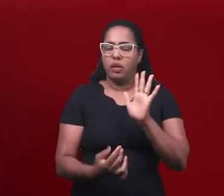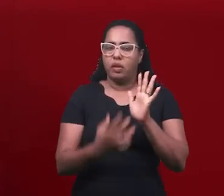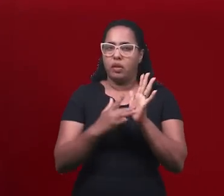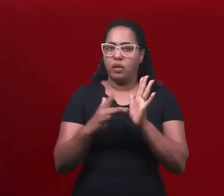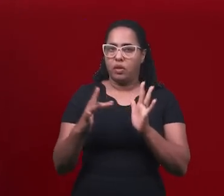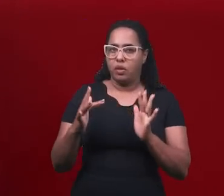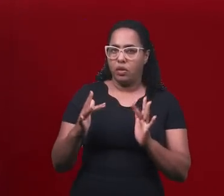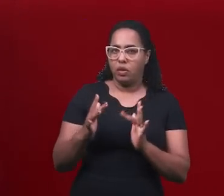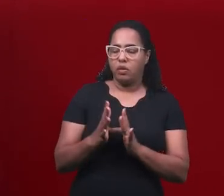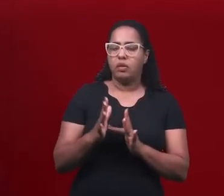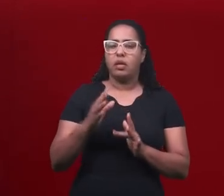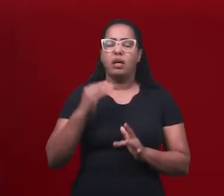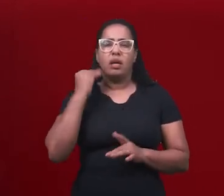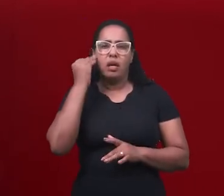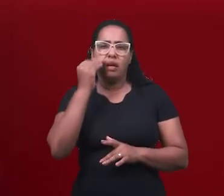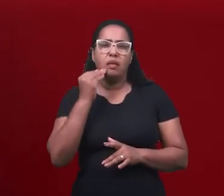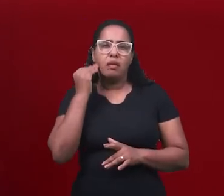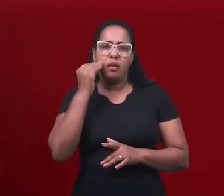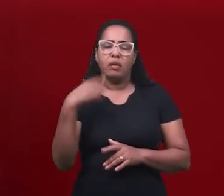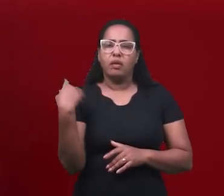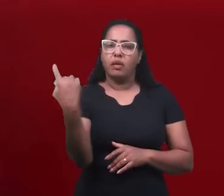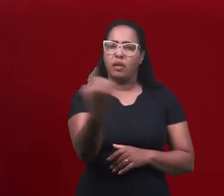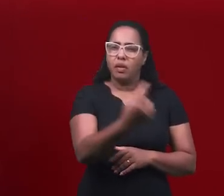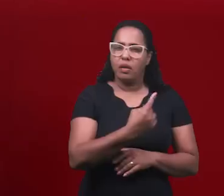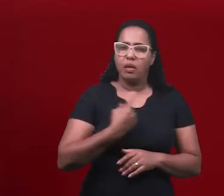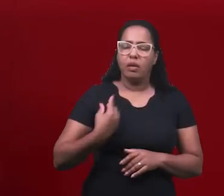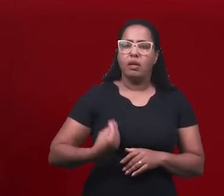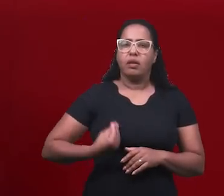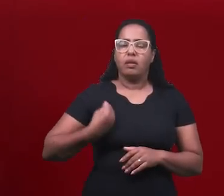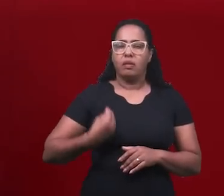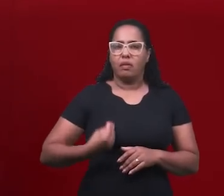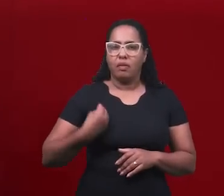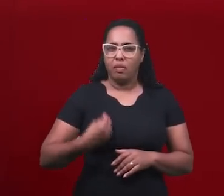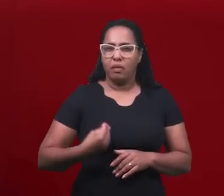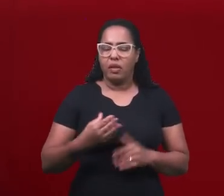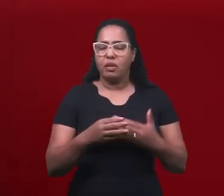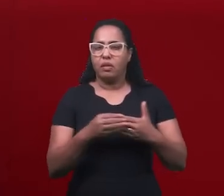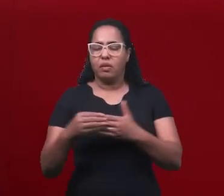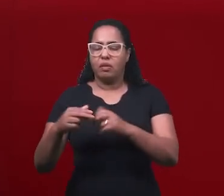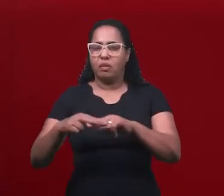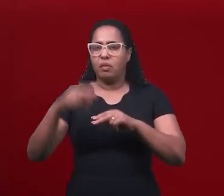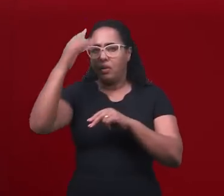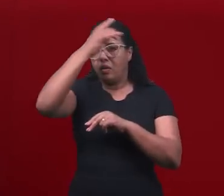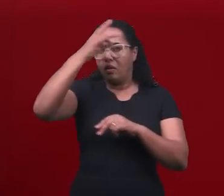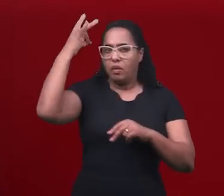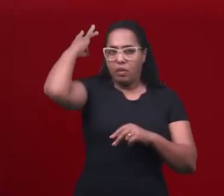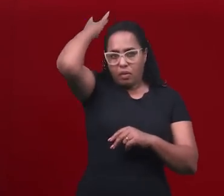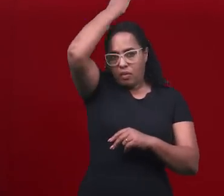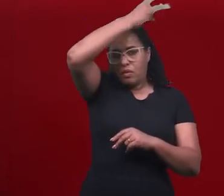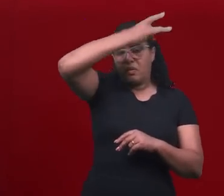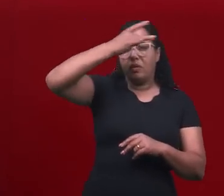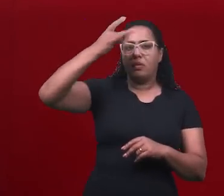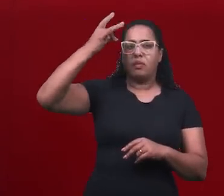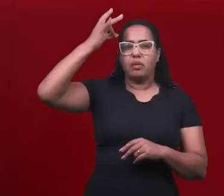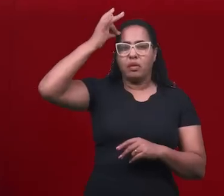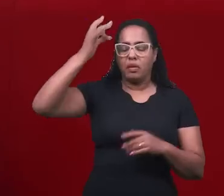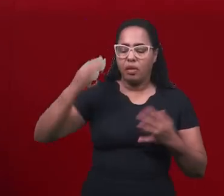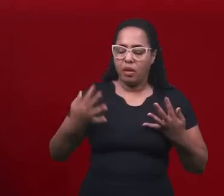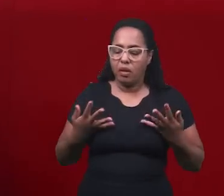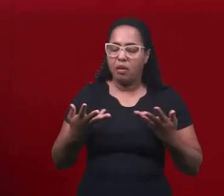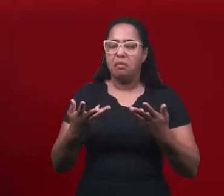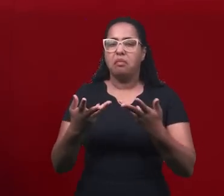de Jesus é uma experiência que nós vivemos por uma direção do Espírito Santo para nós, que